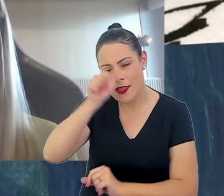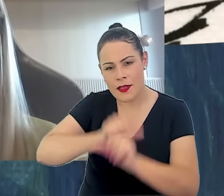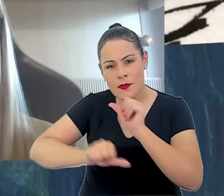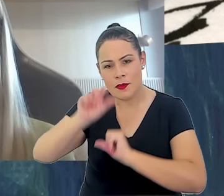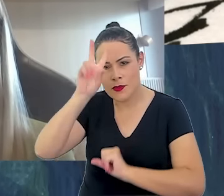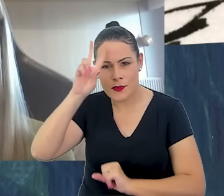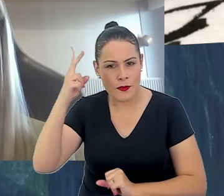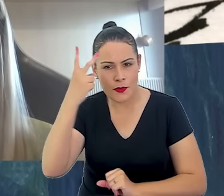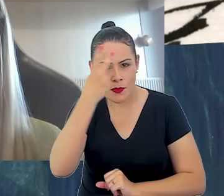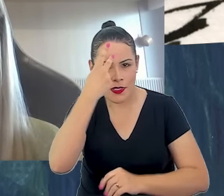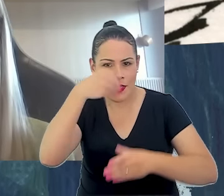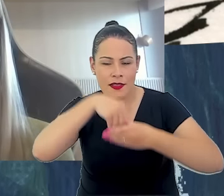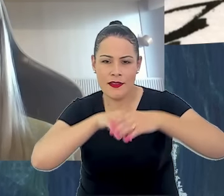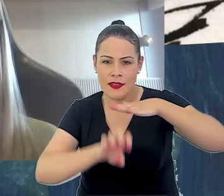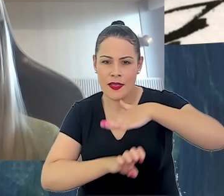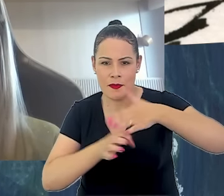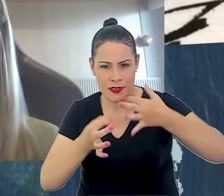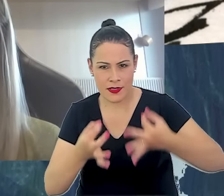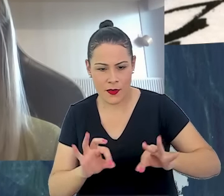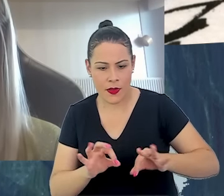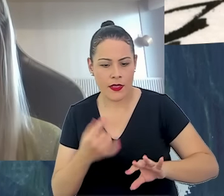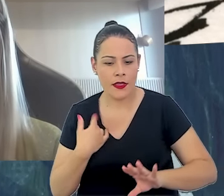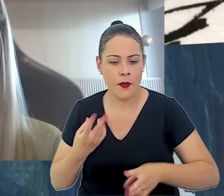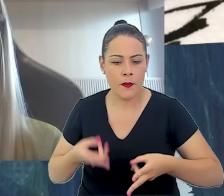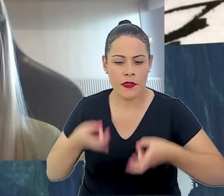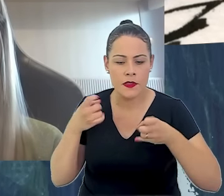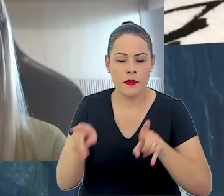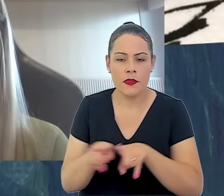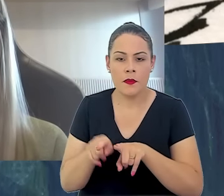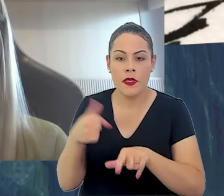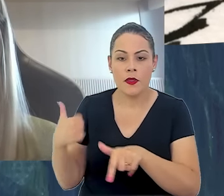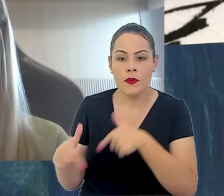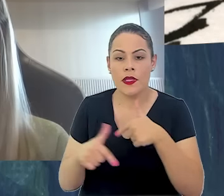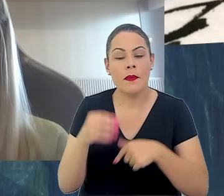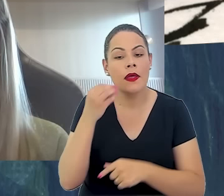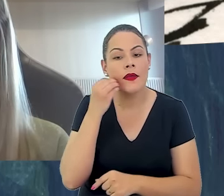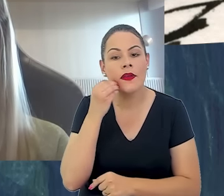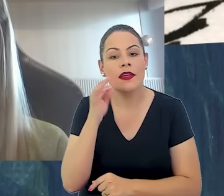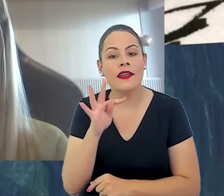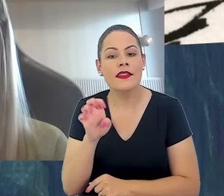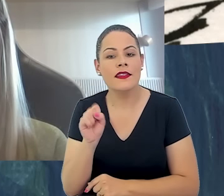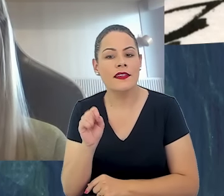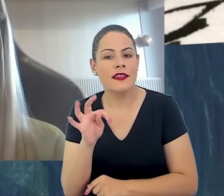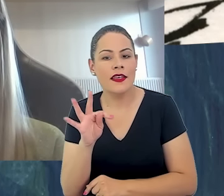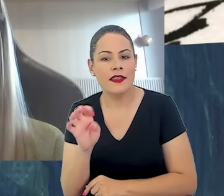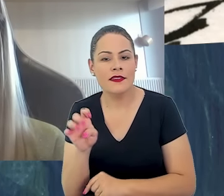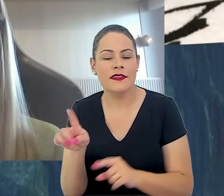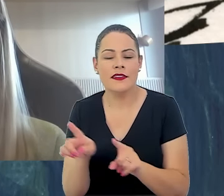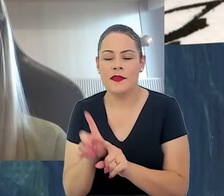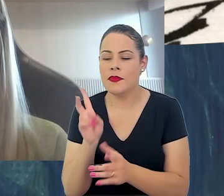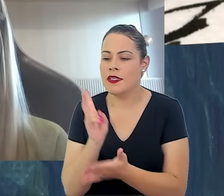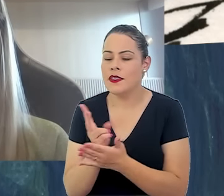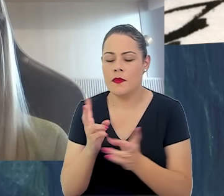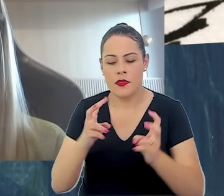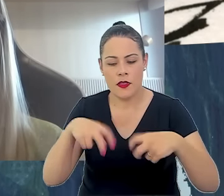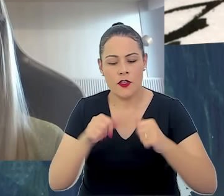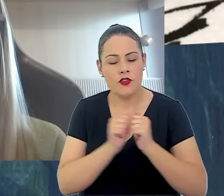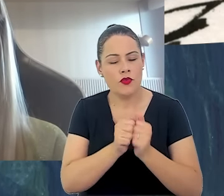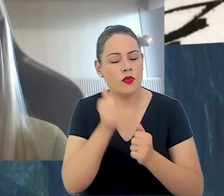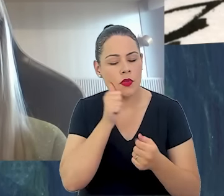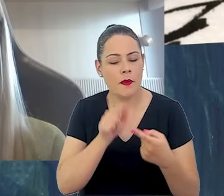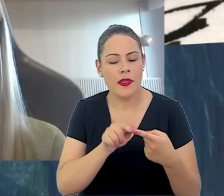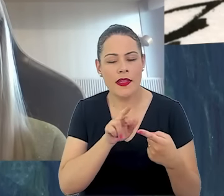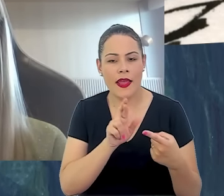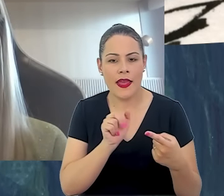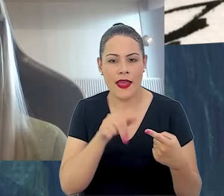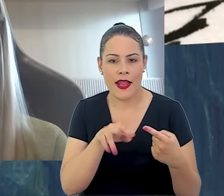precisa mudar em muitas empresas. Porque eu vejo o trabalho aqui da Teste, e estou aqui sempre com a Renata e com a